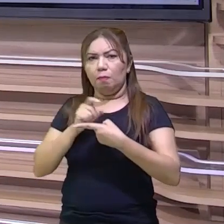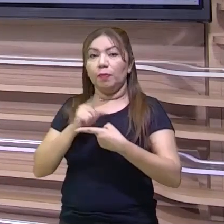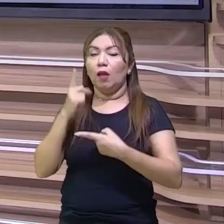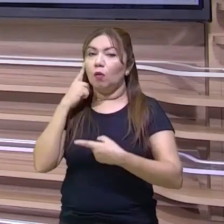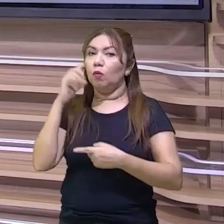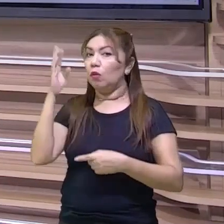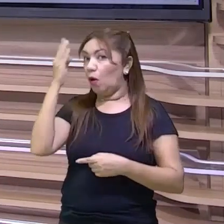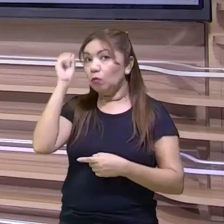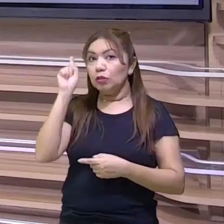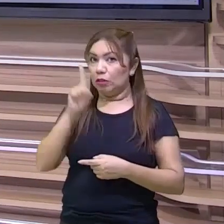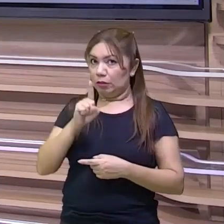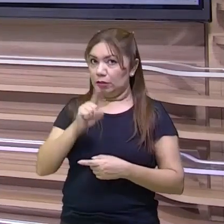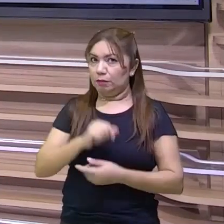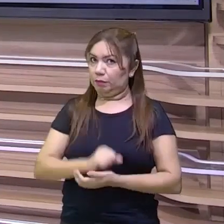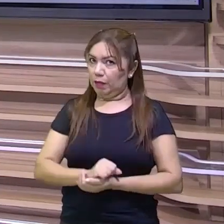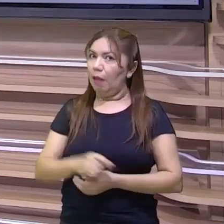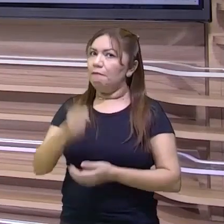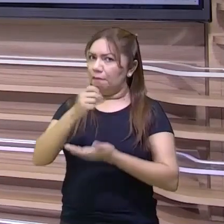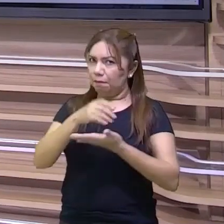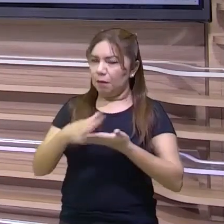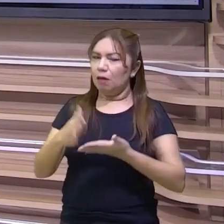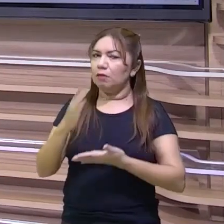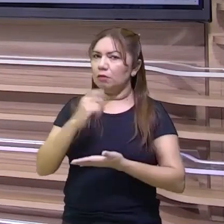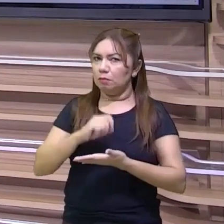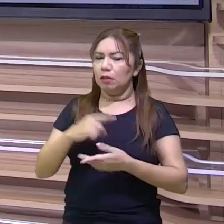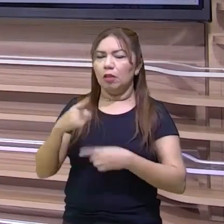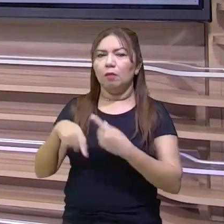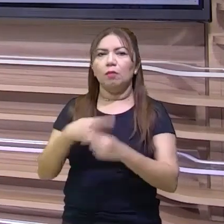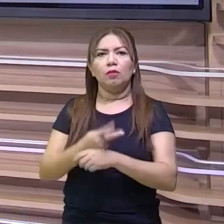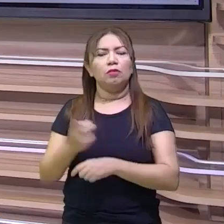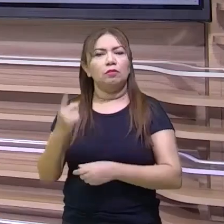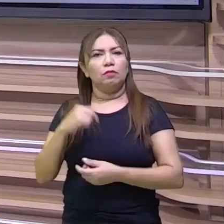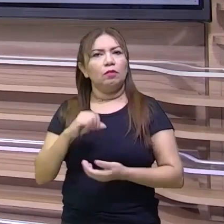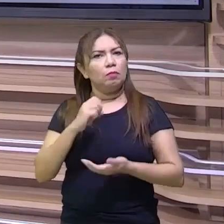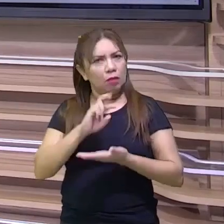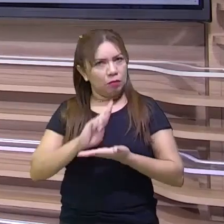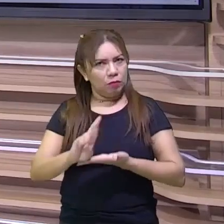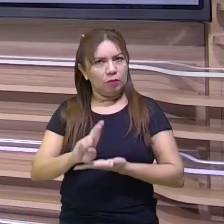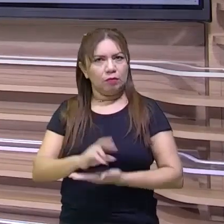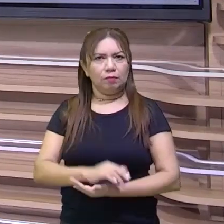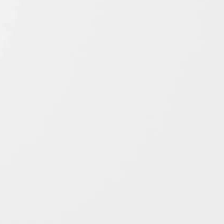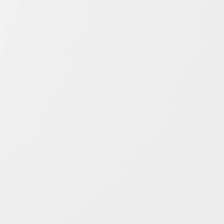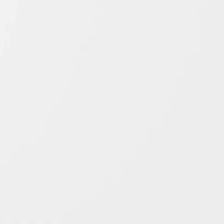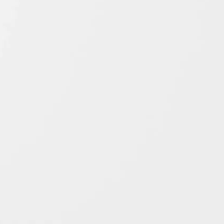esqueçam. Vamos lá, façam a atividade de vocês que daqui a pouco a gente volta para resolver, tá bom?